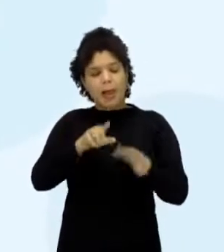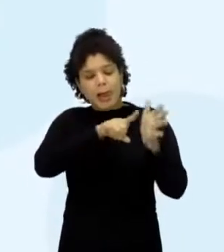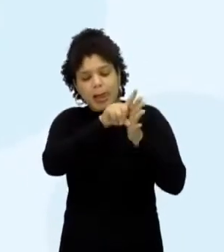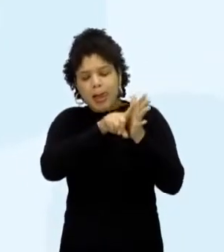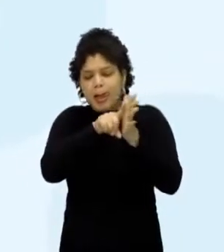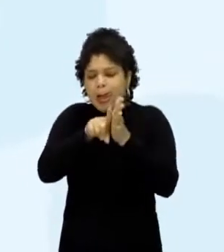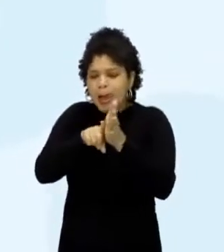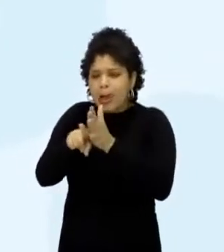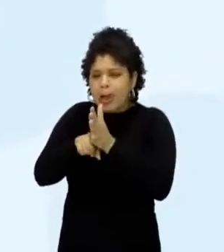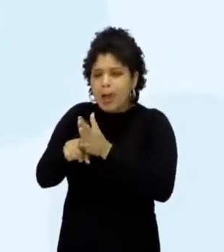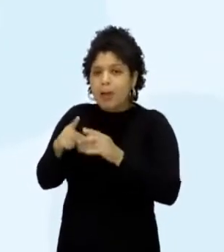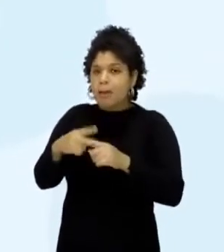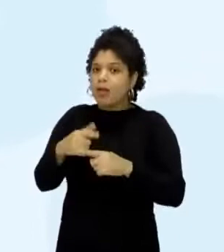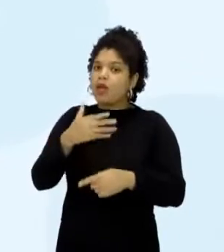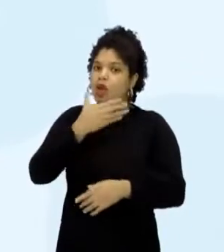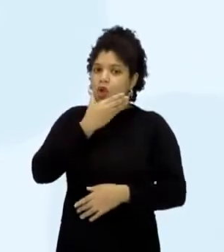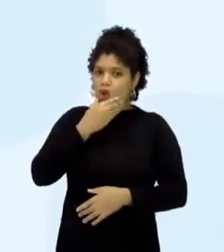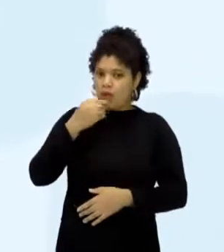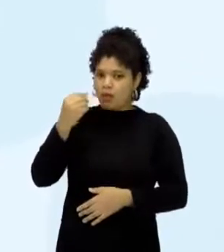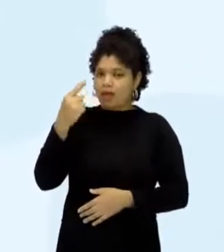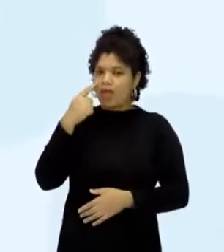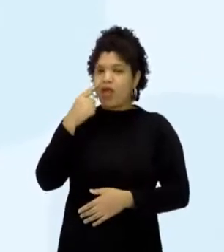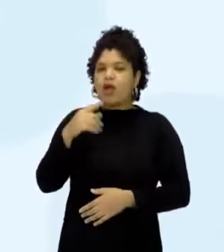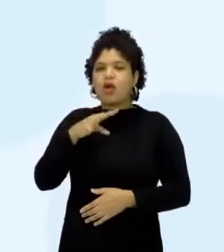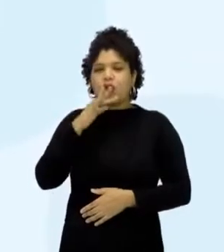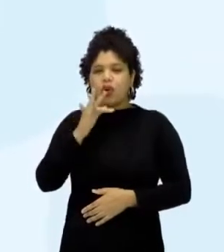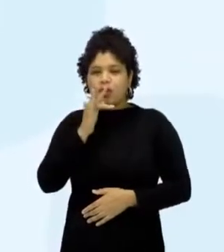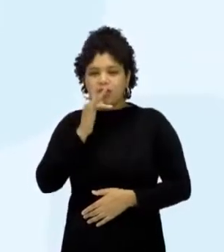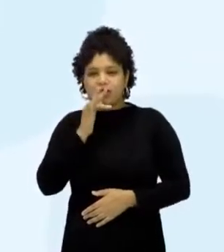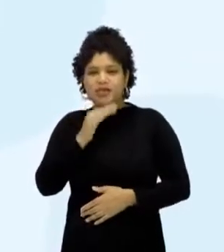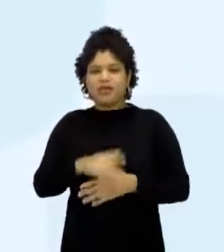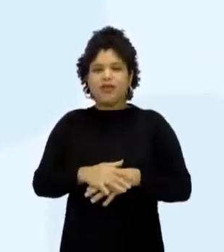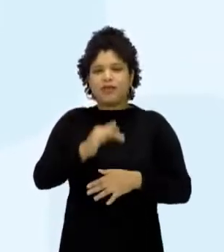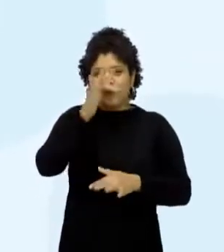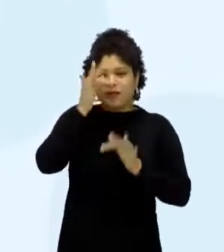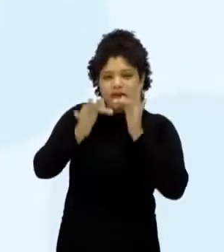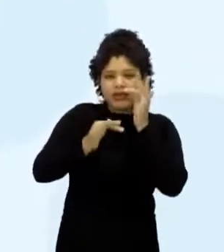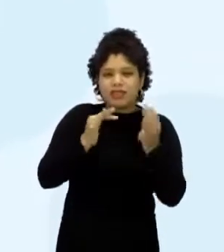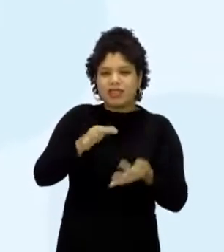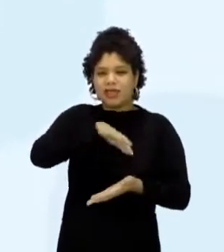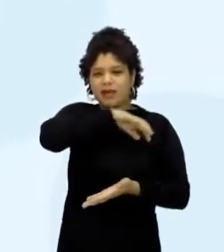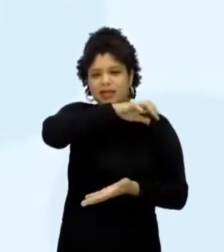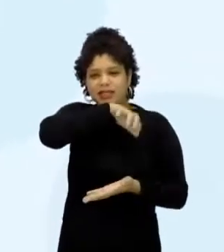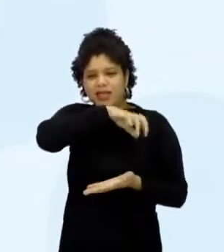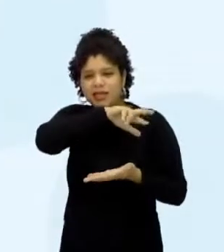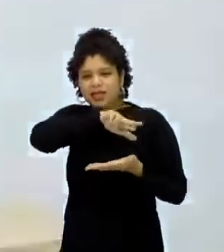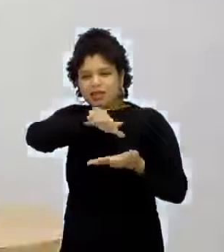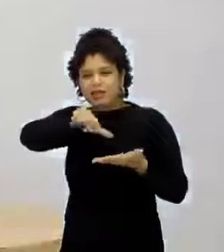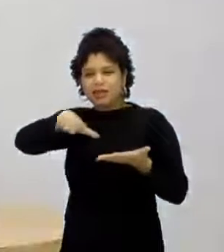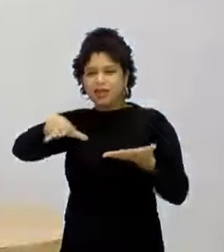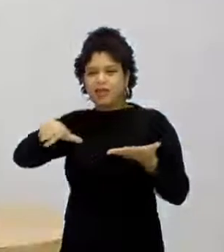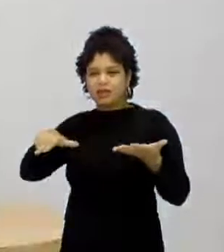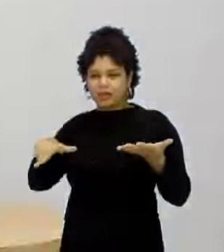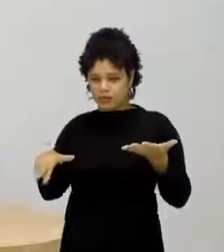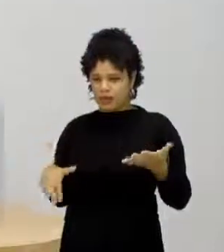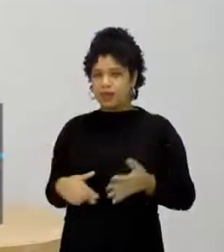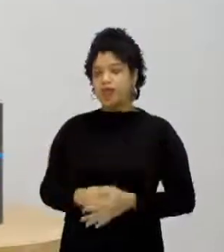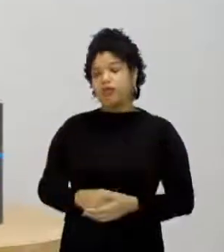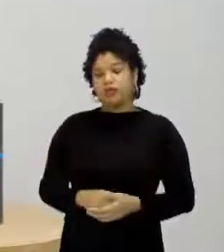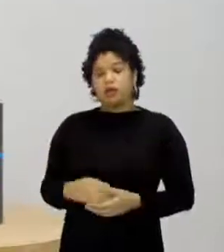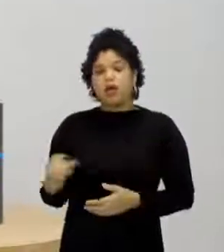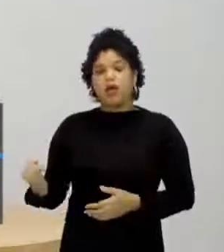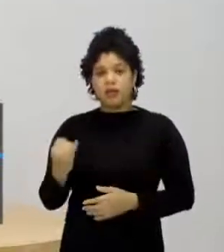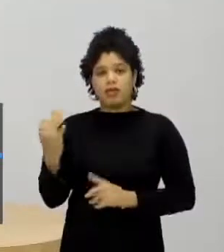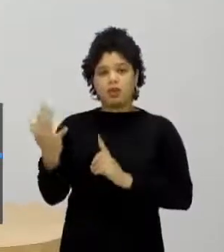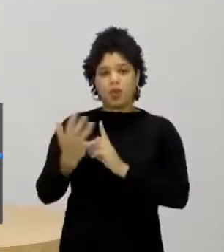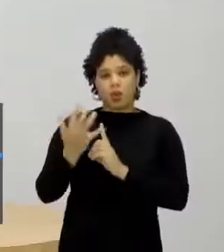um vasto conhecimento da flora, da fauna, da geologia de muitos lugares, e isso foi também muito decisivo para que ele,